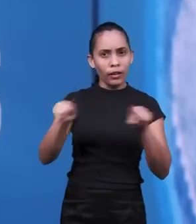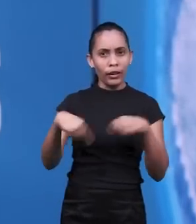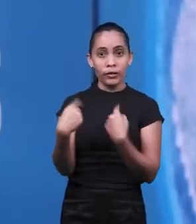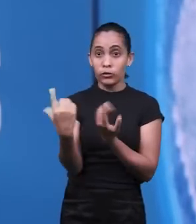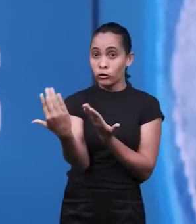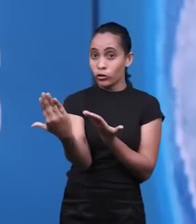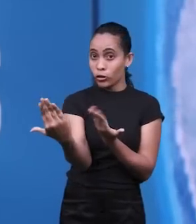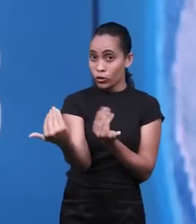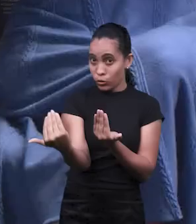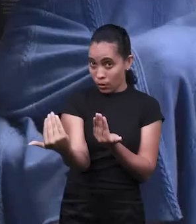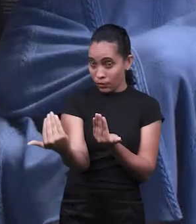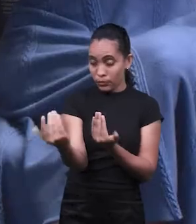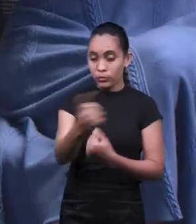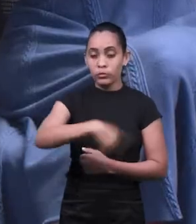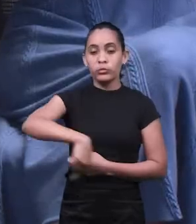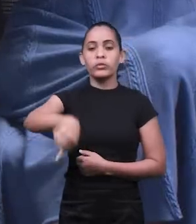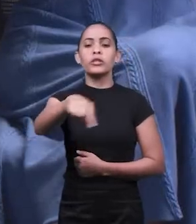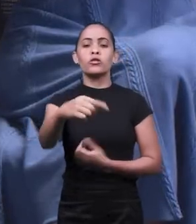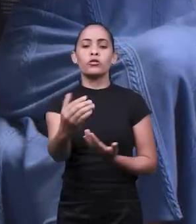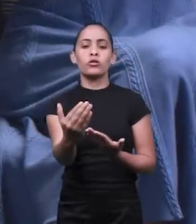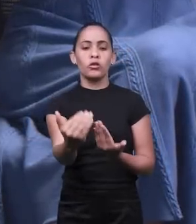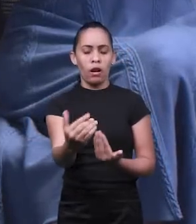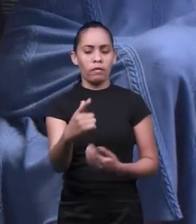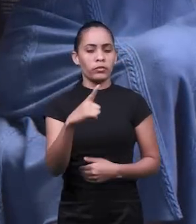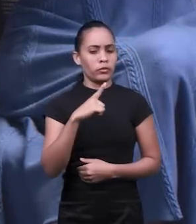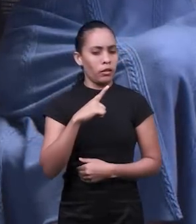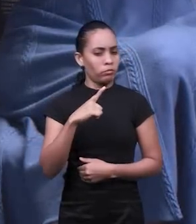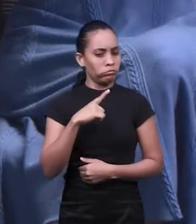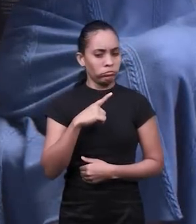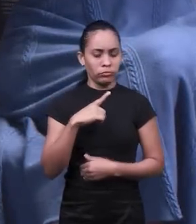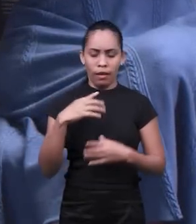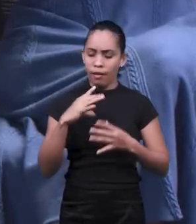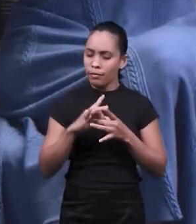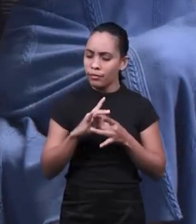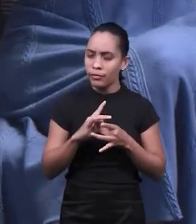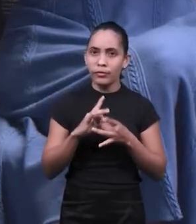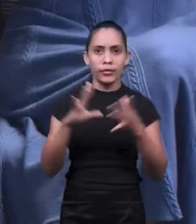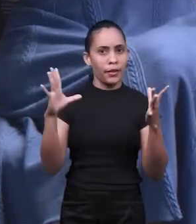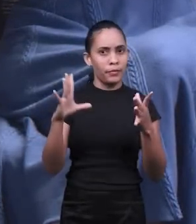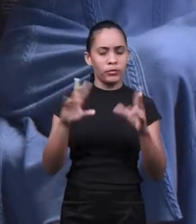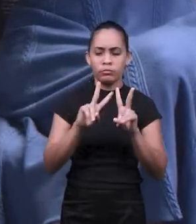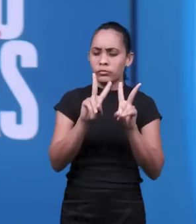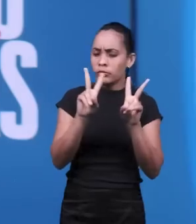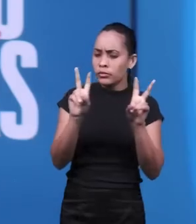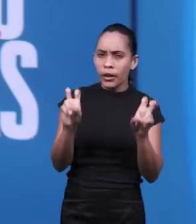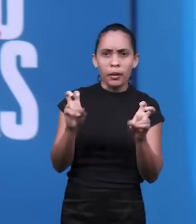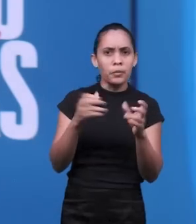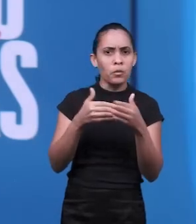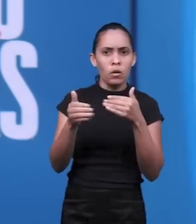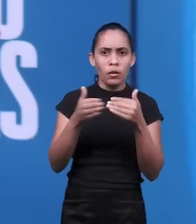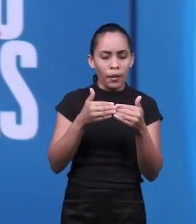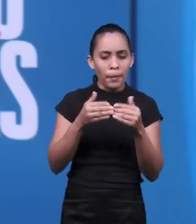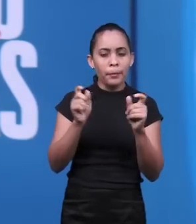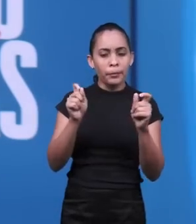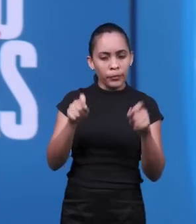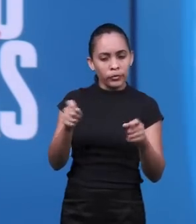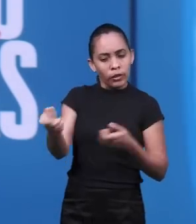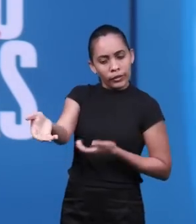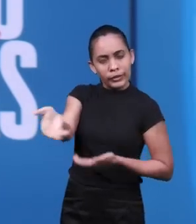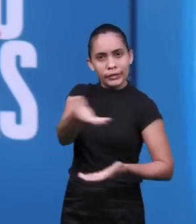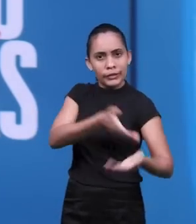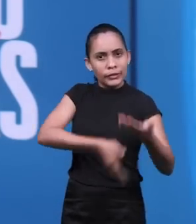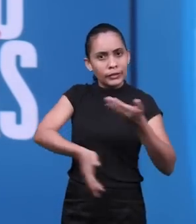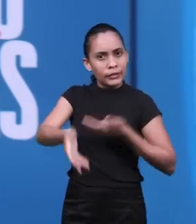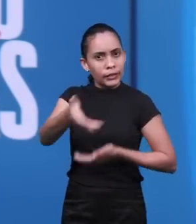onde, inclusive, os jovens, vocês têm toda a liberdade para, durante aqui o programa, qualquer tema tratado, estar